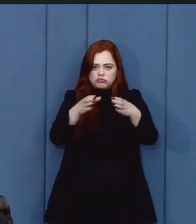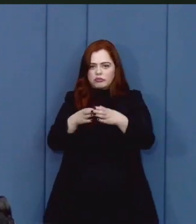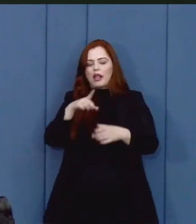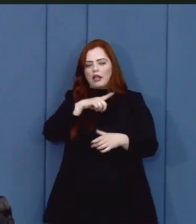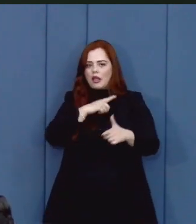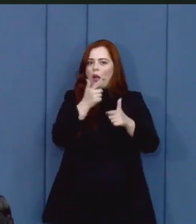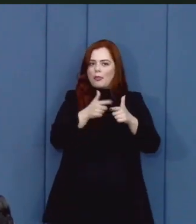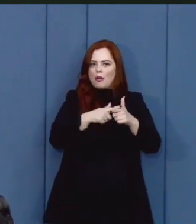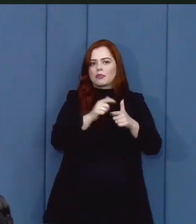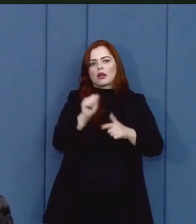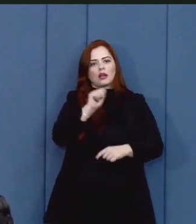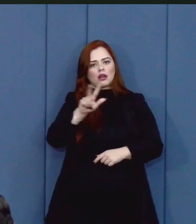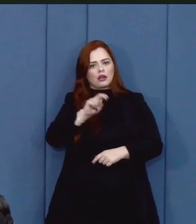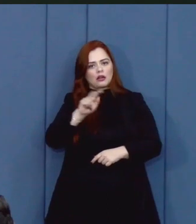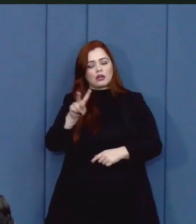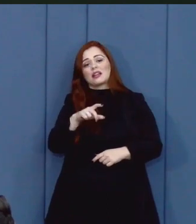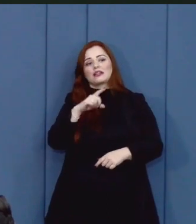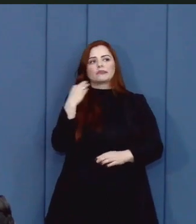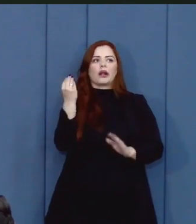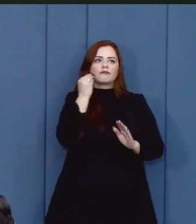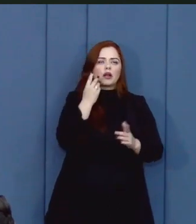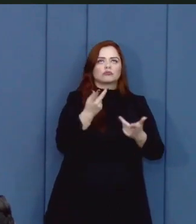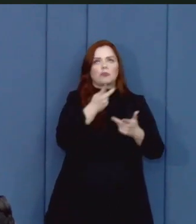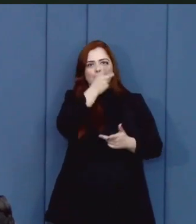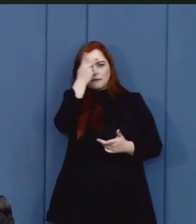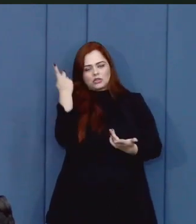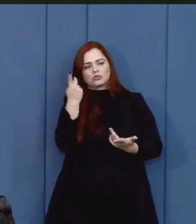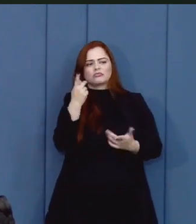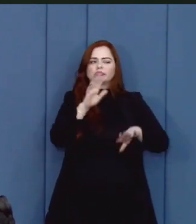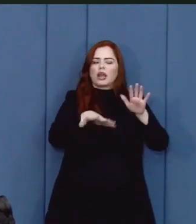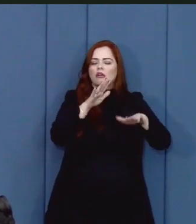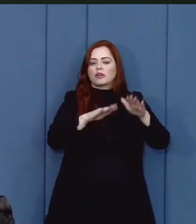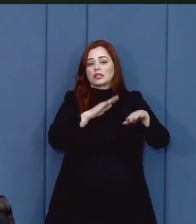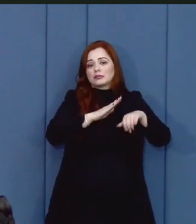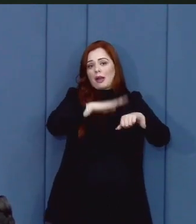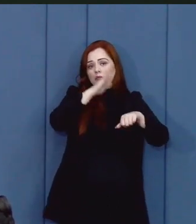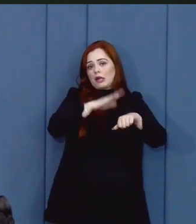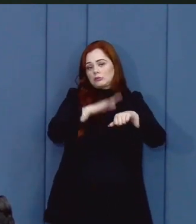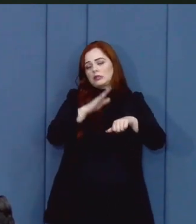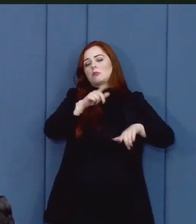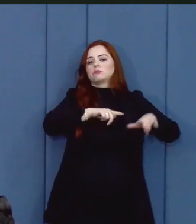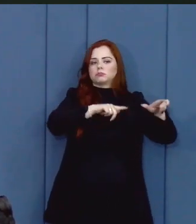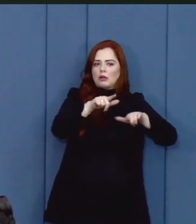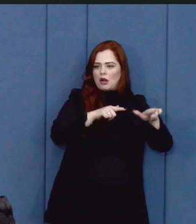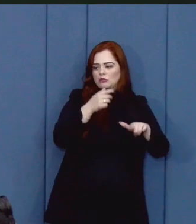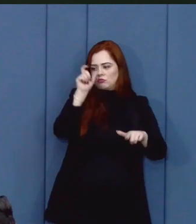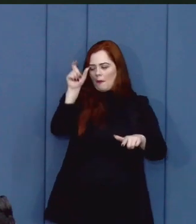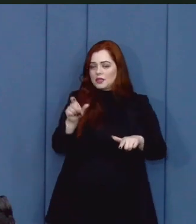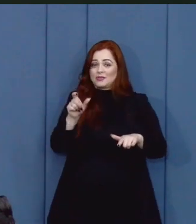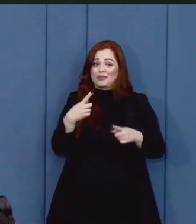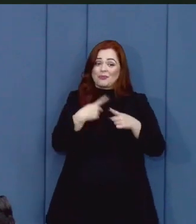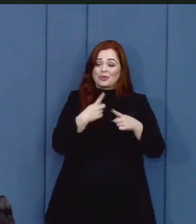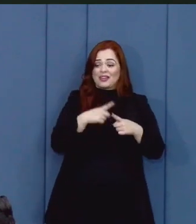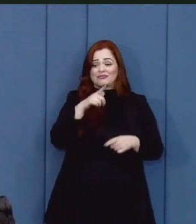de falta de pessoal, etc e tal, talvez aumentando o seu pessoal possa, finalmente, porque é uma